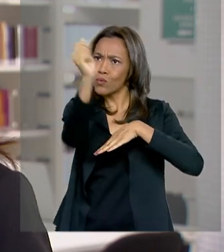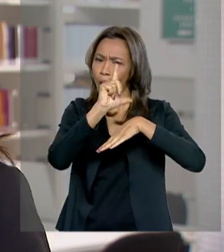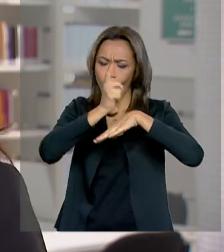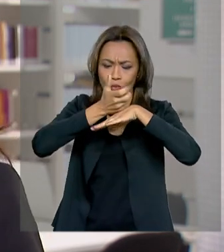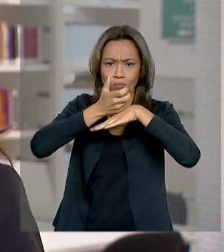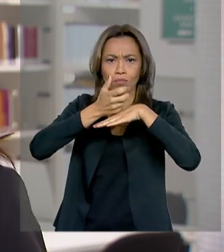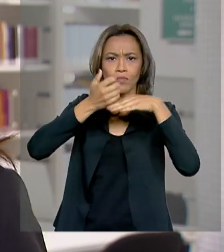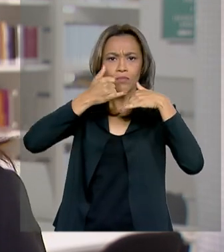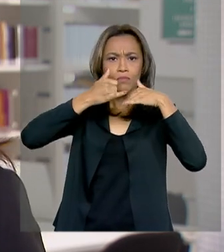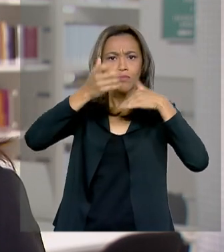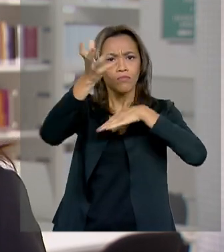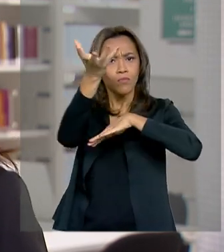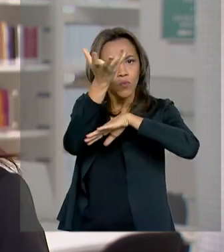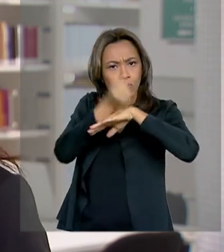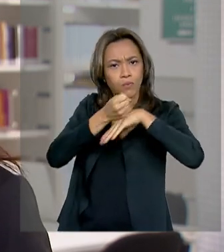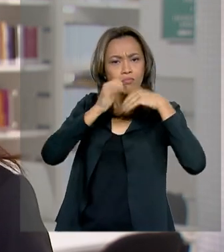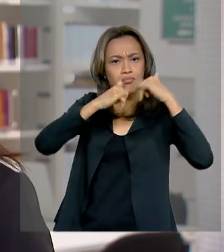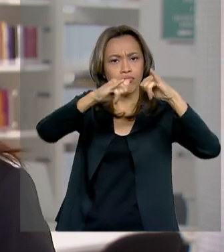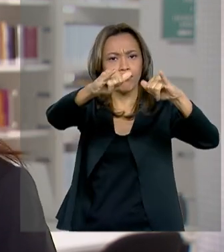limpa que vai poluir menos o meio ambiente.